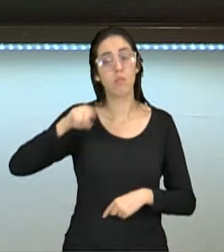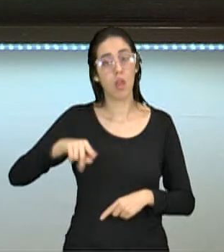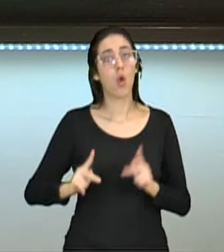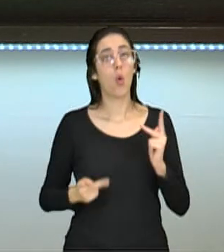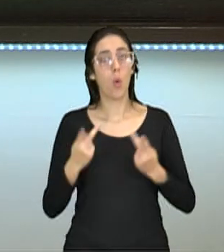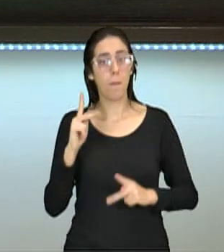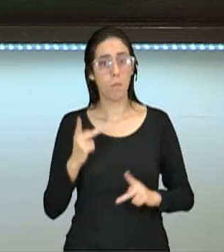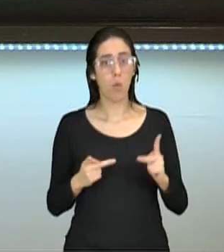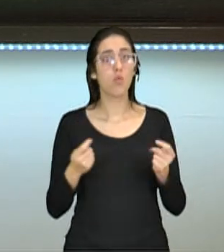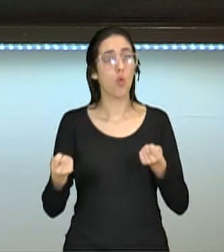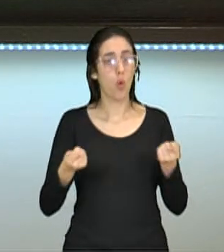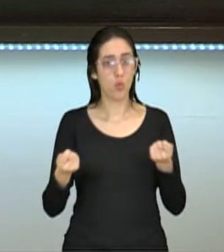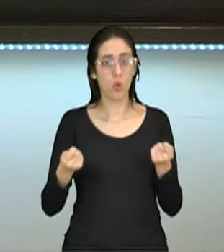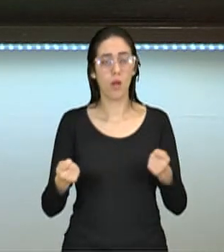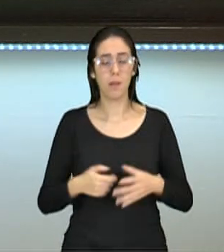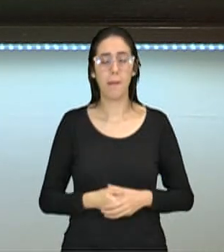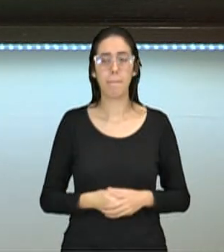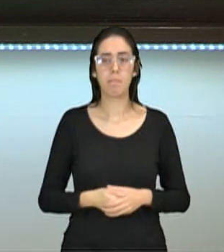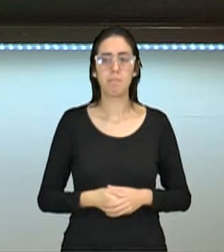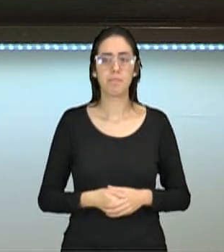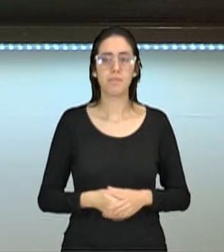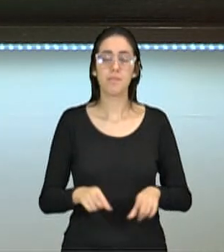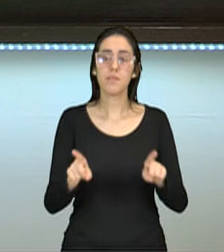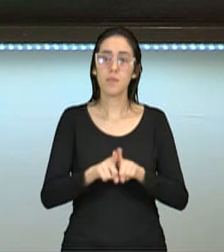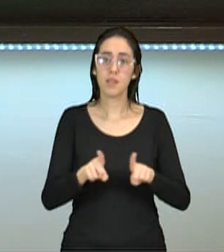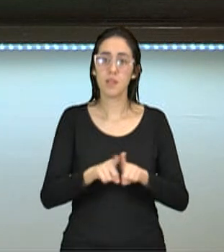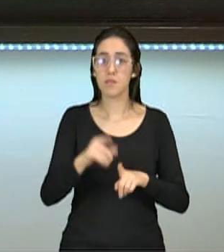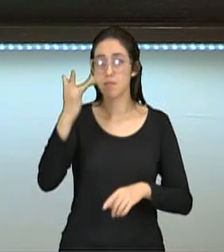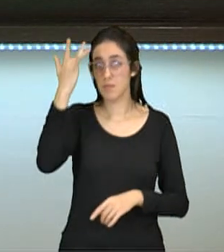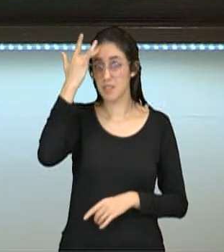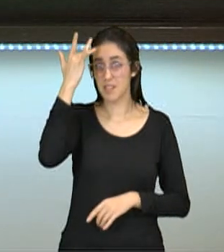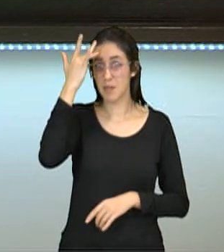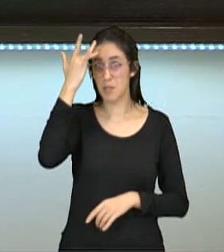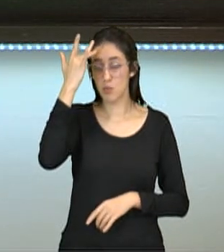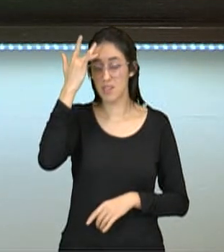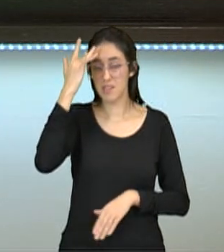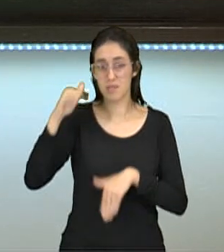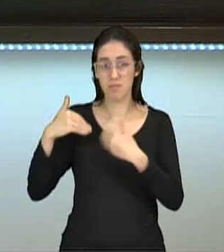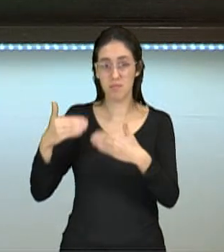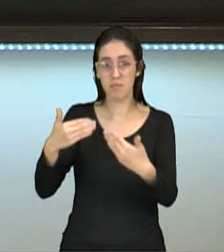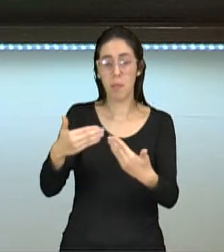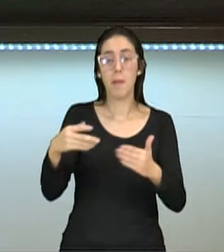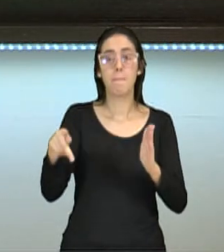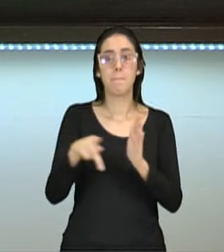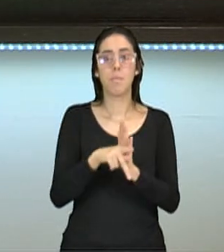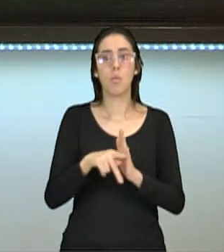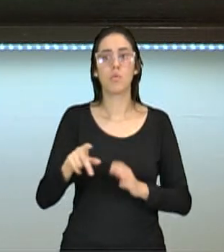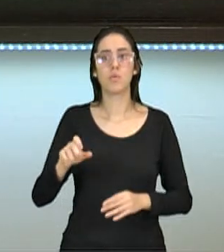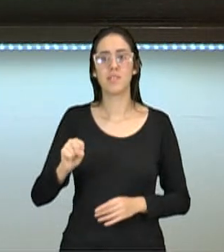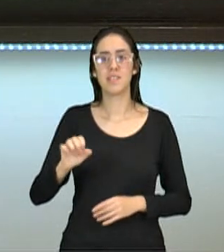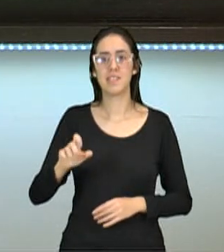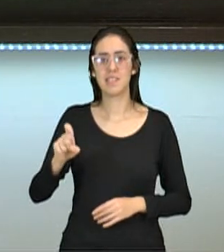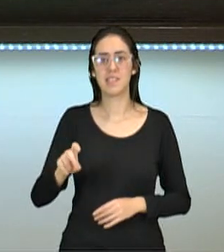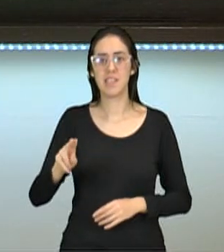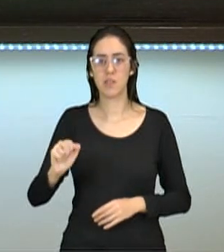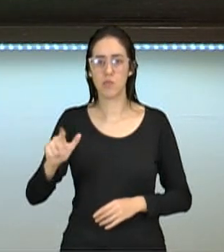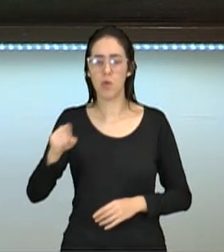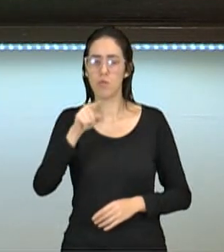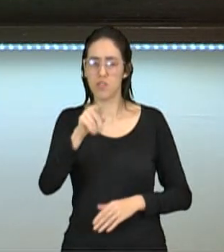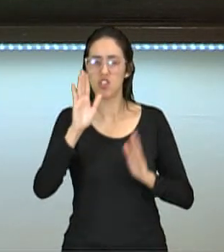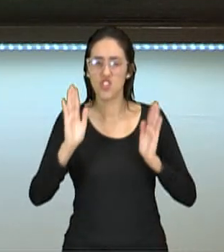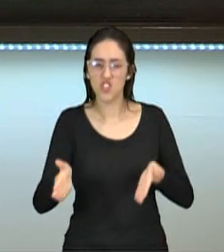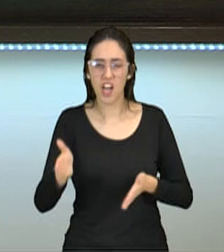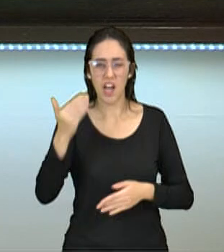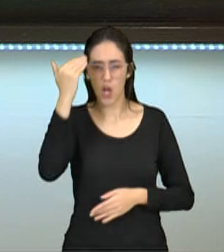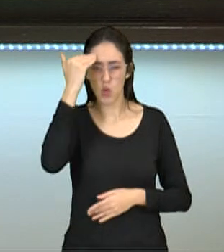que controlam isso. O nosso amadurecimento sexual, tá? Então, quando vocês chegaram aí na